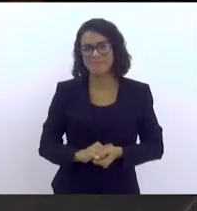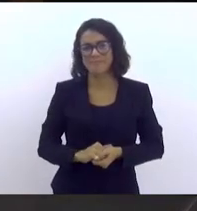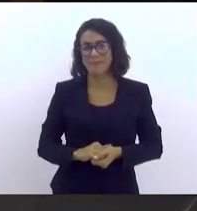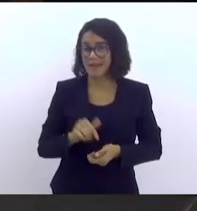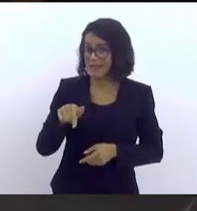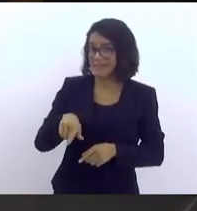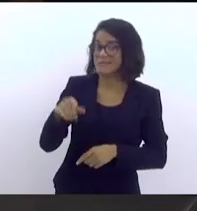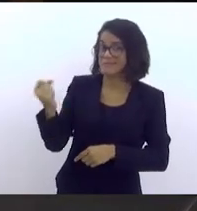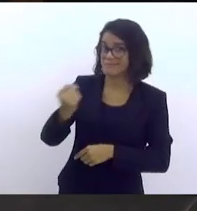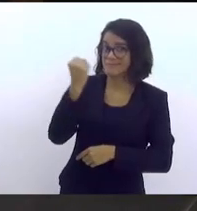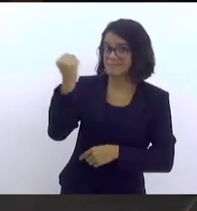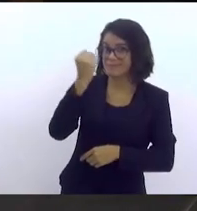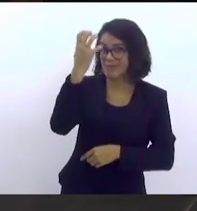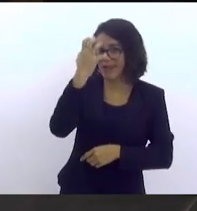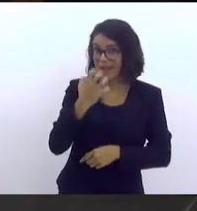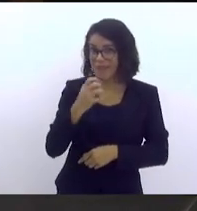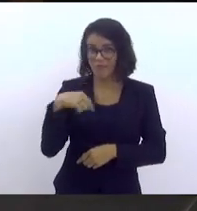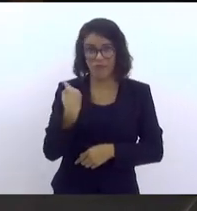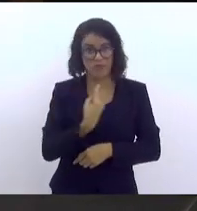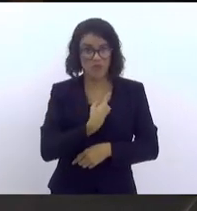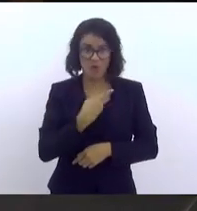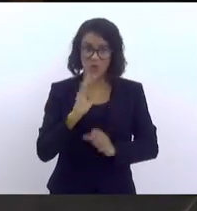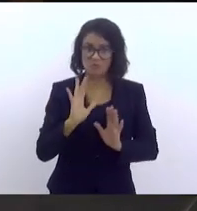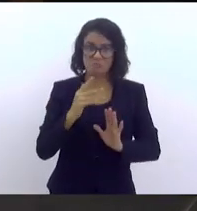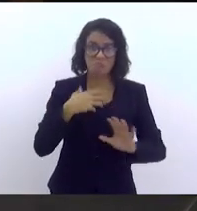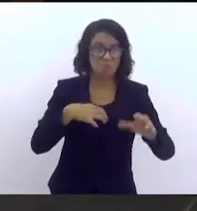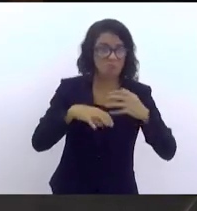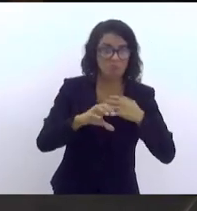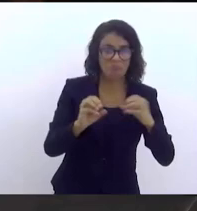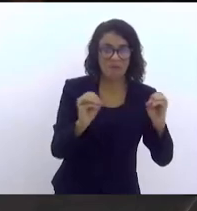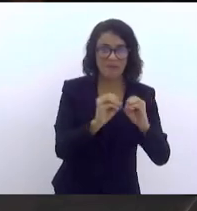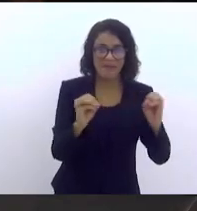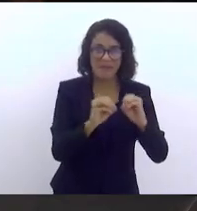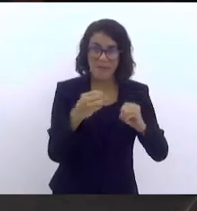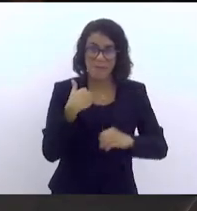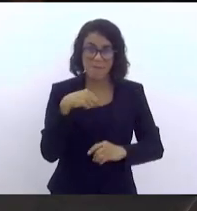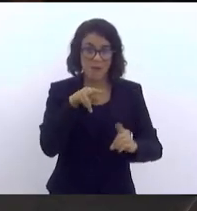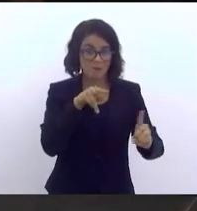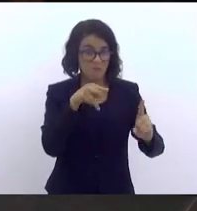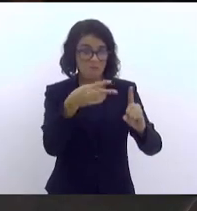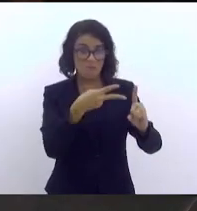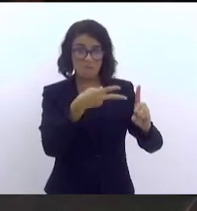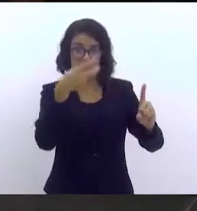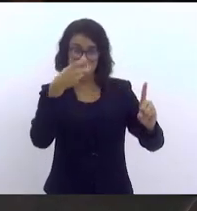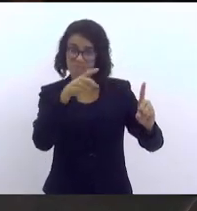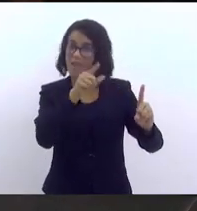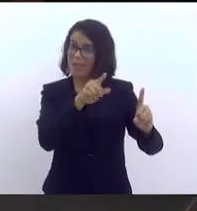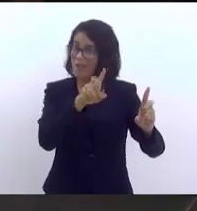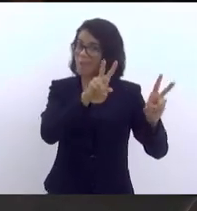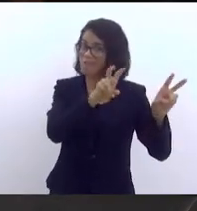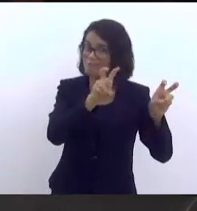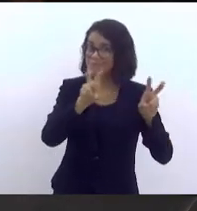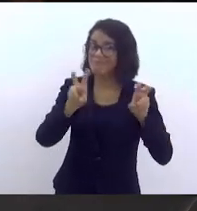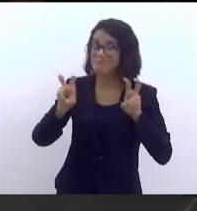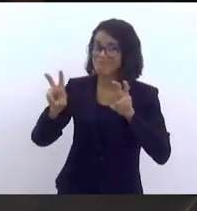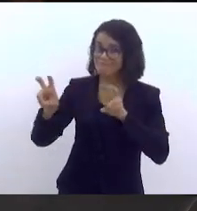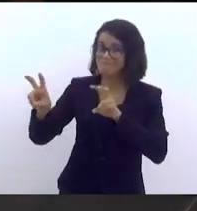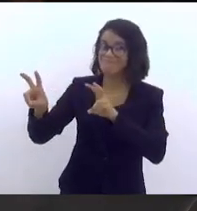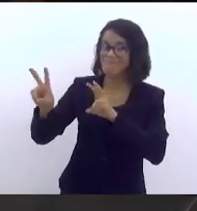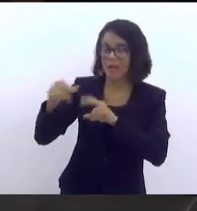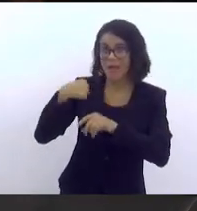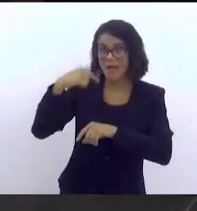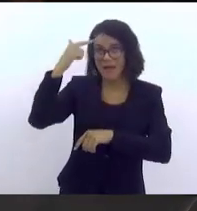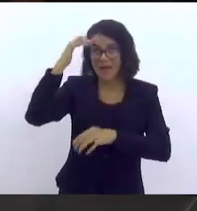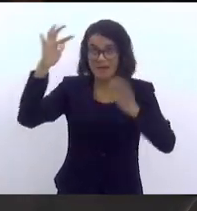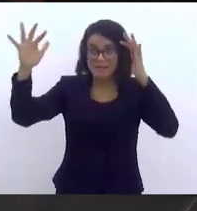isso é grave e nós também não estamos nos comovendo com isso e a meu ver isso é um dos fatores que levam enfim né a gente